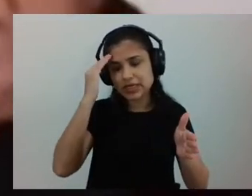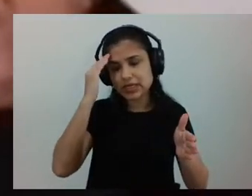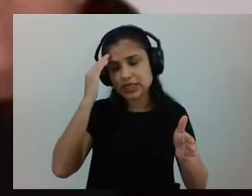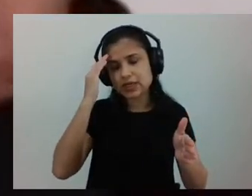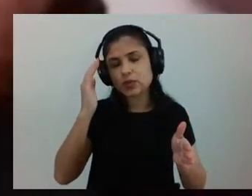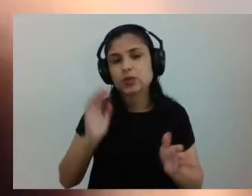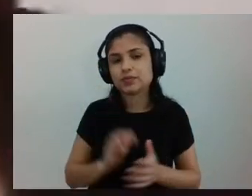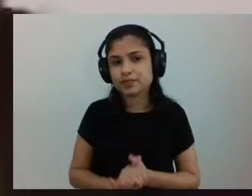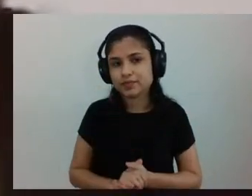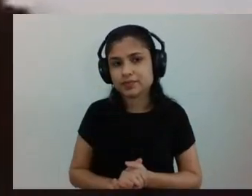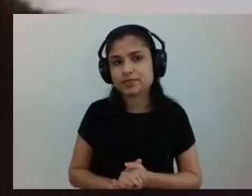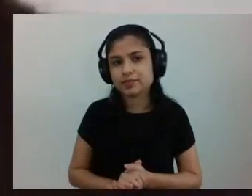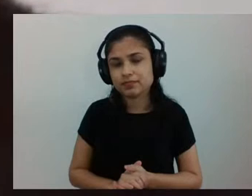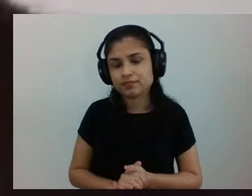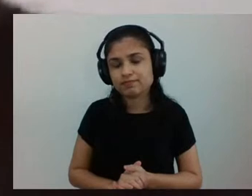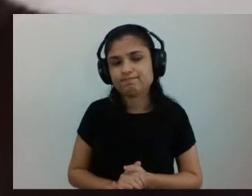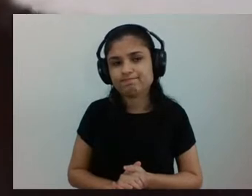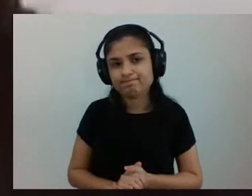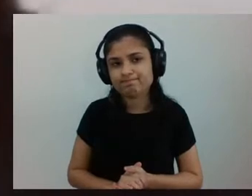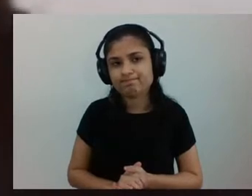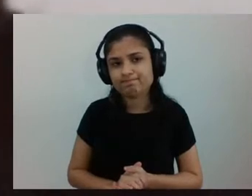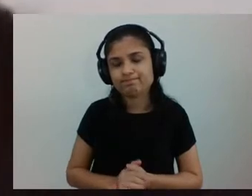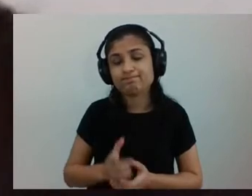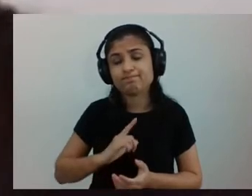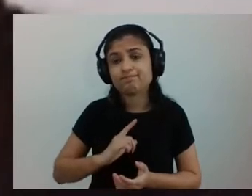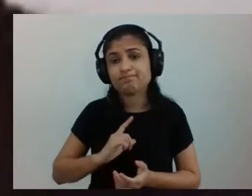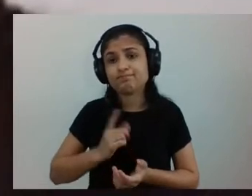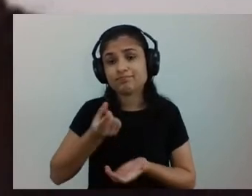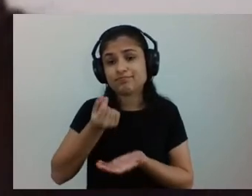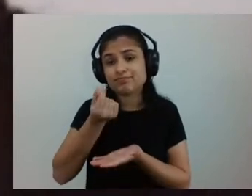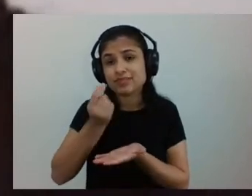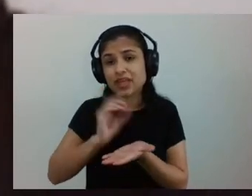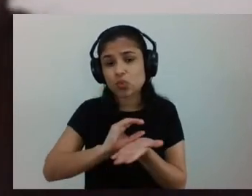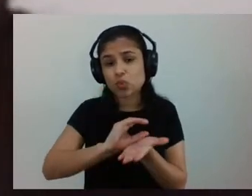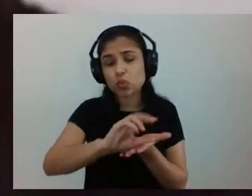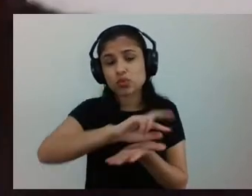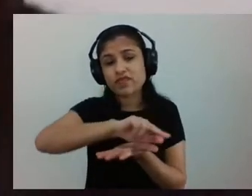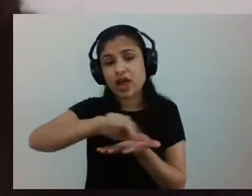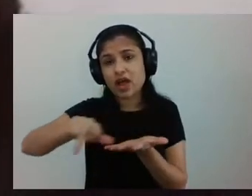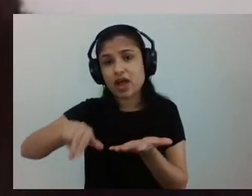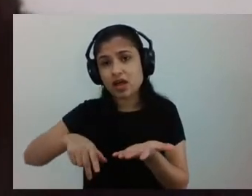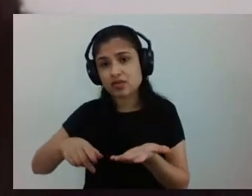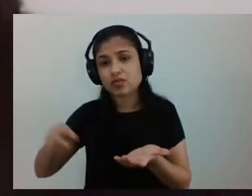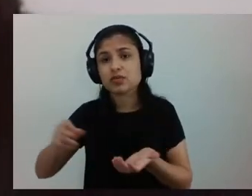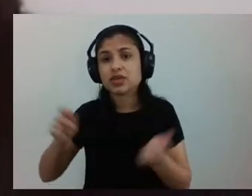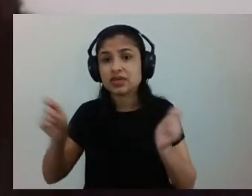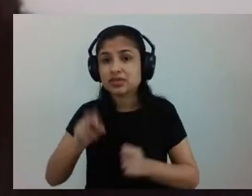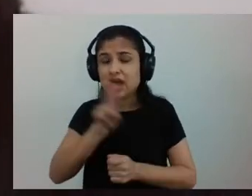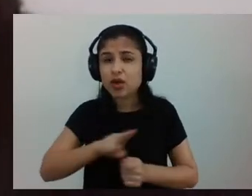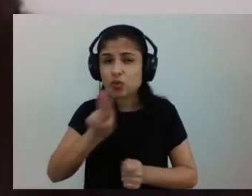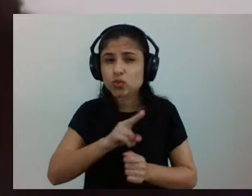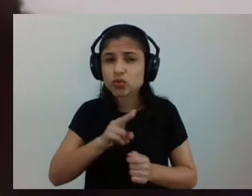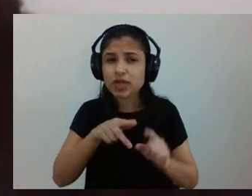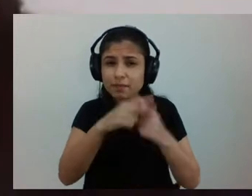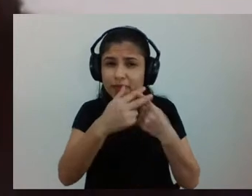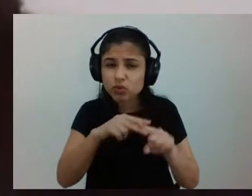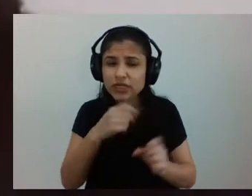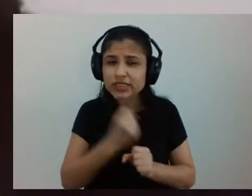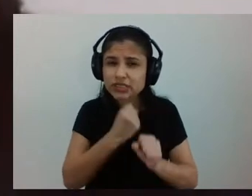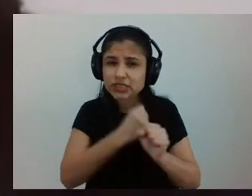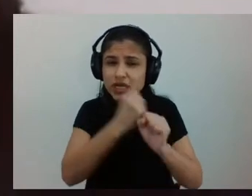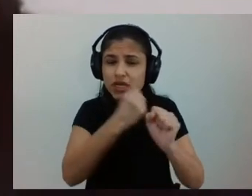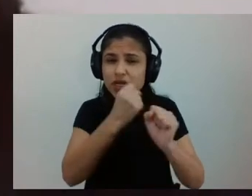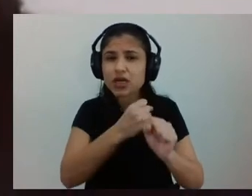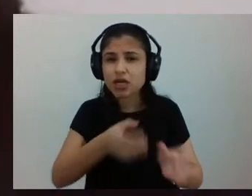Por exemplo, AT5. Nós temos vários recursos que podemos usar em manutenção de prédio, tá? Mas, como eu